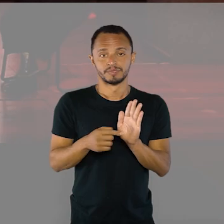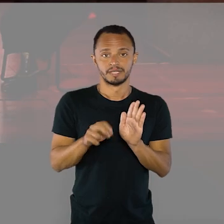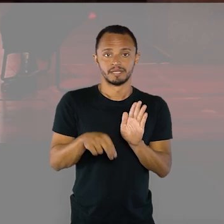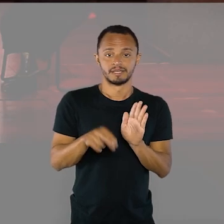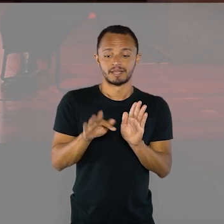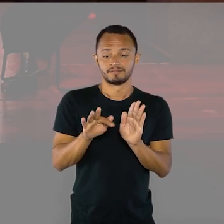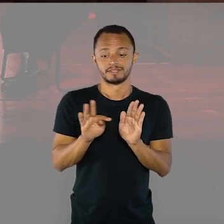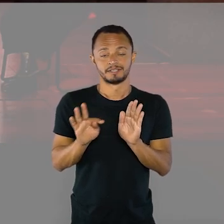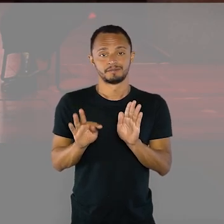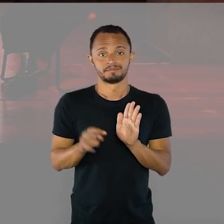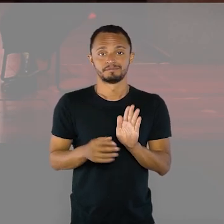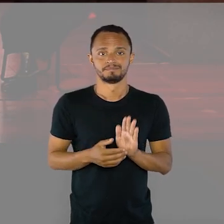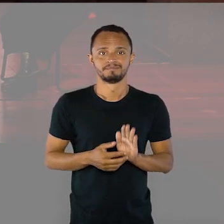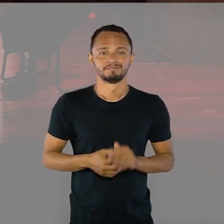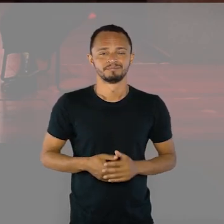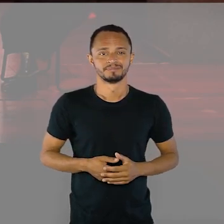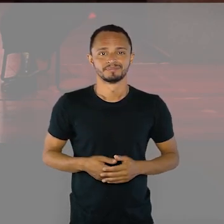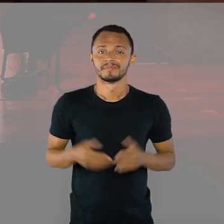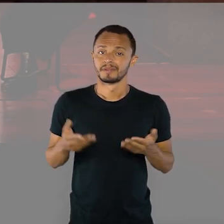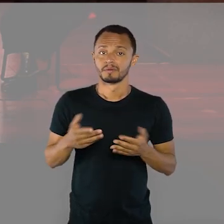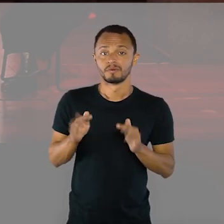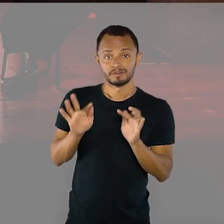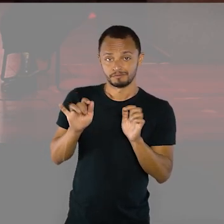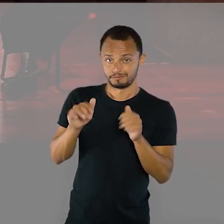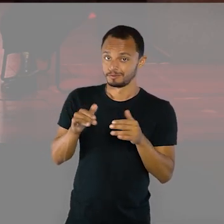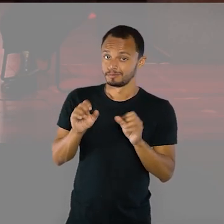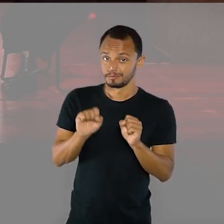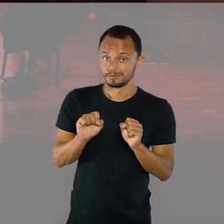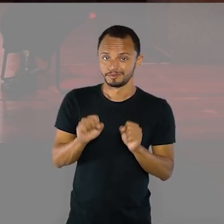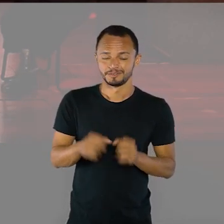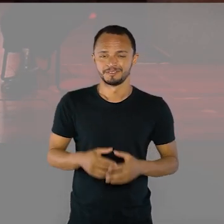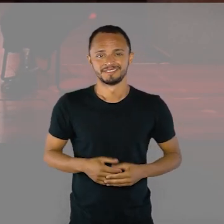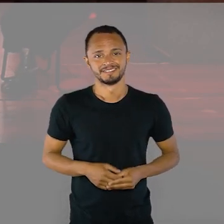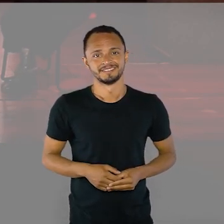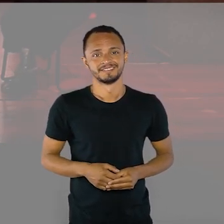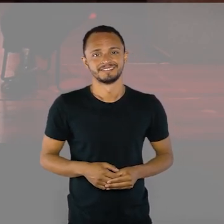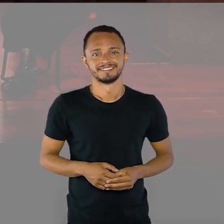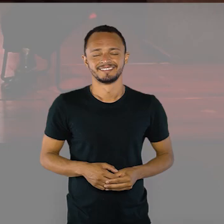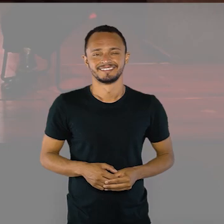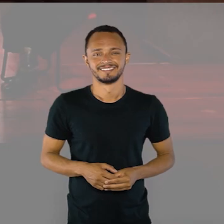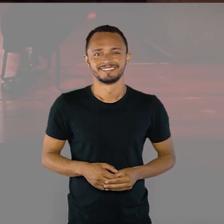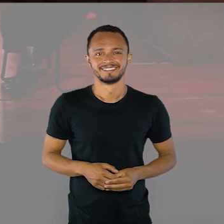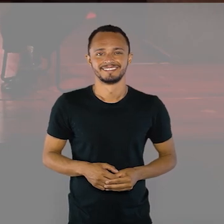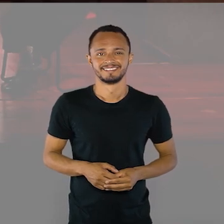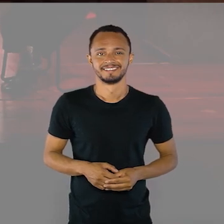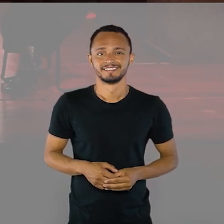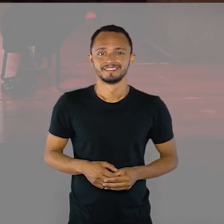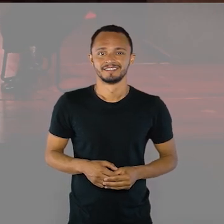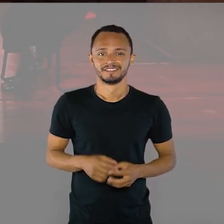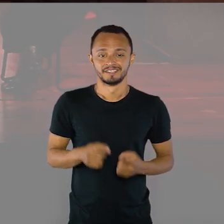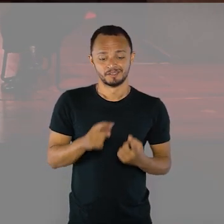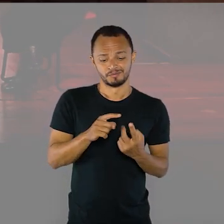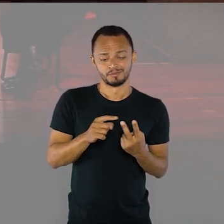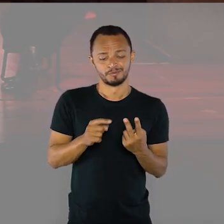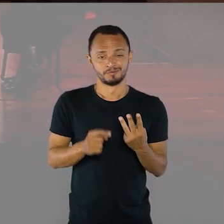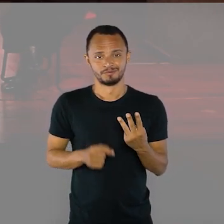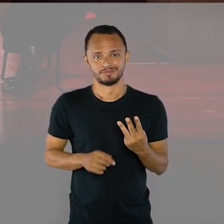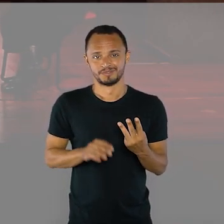né? Lili, eu vou passar a palavra para você encerrar, pode? Sempre assim, um de cada vez, um pouquinho de